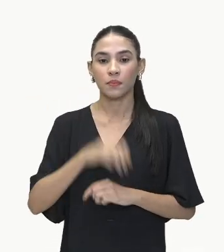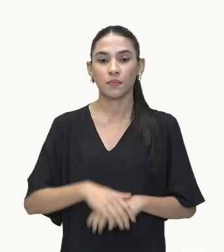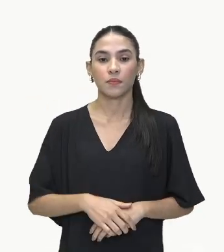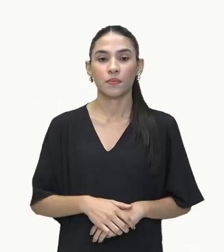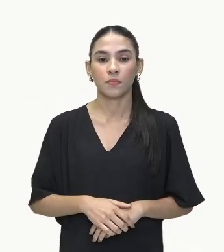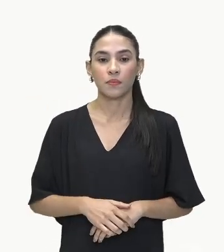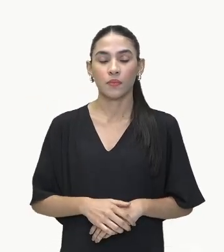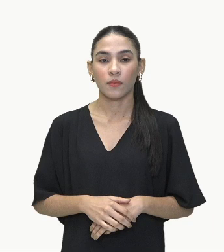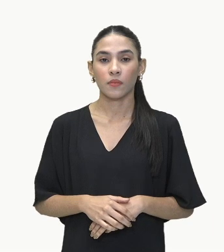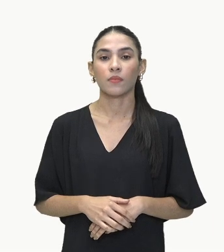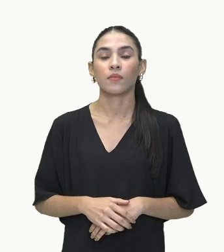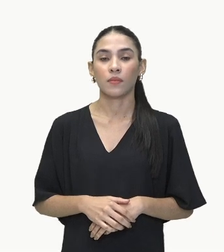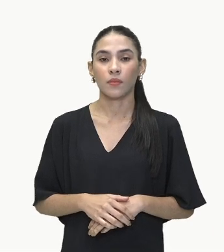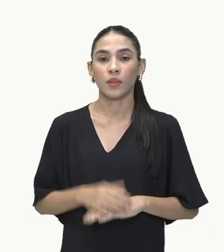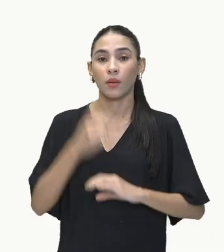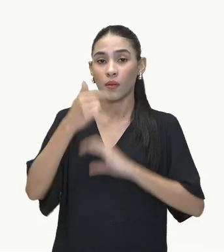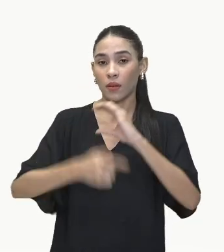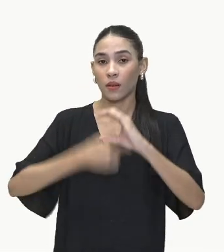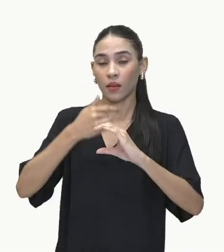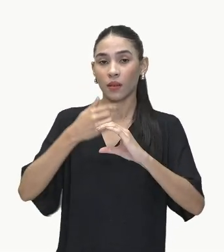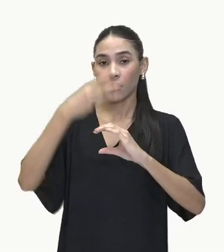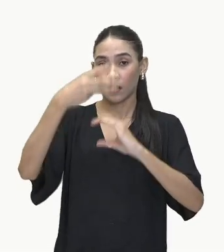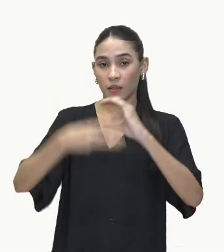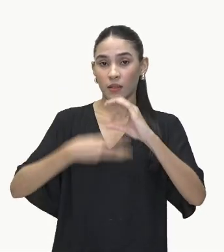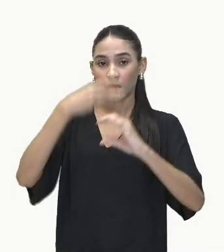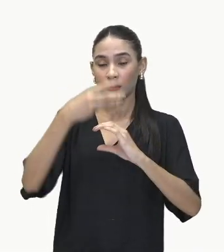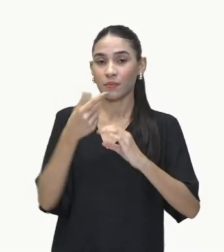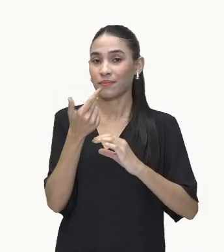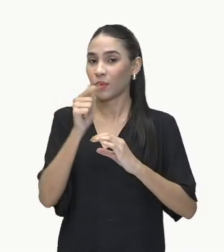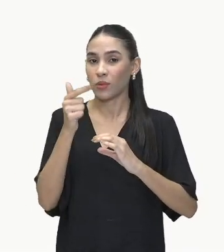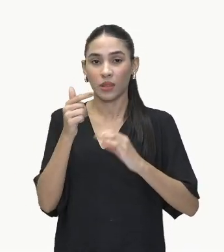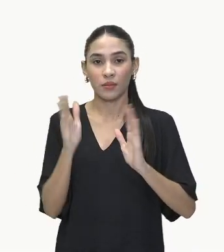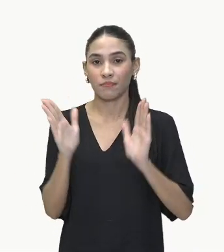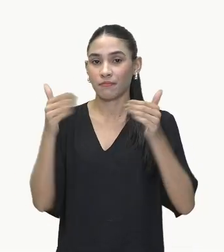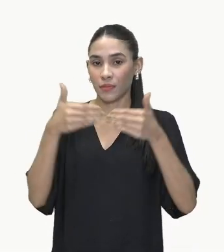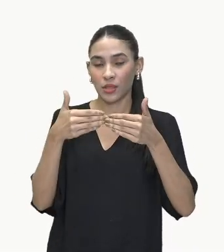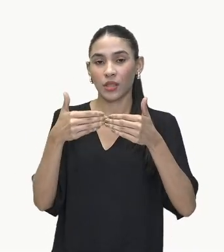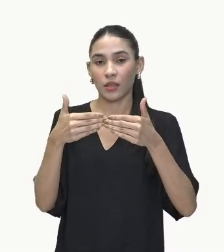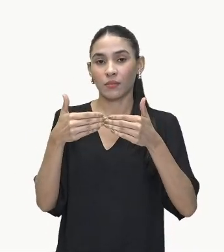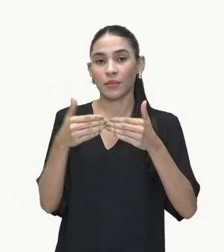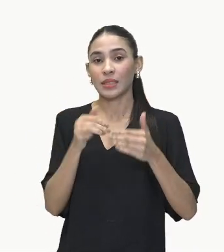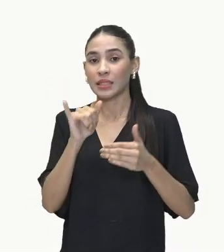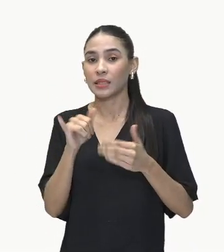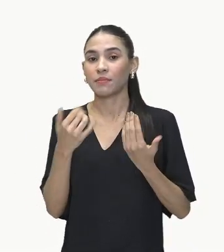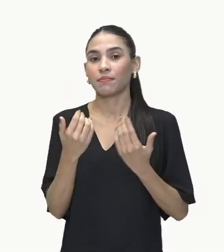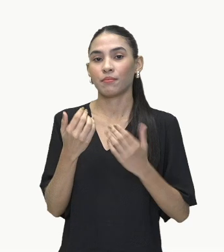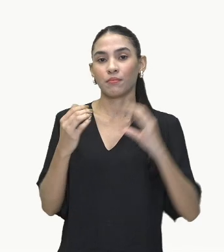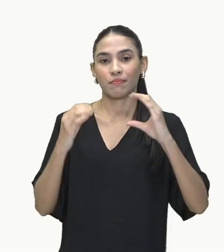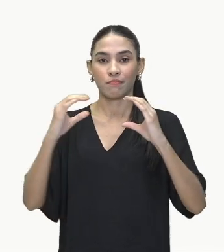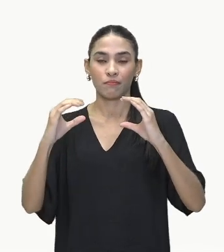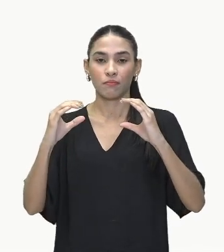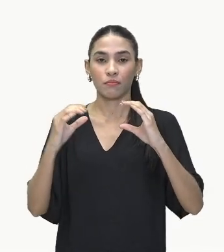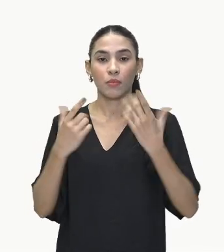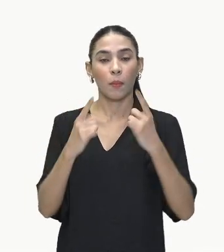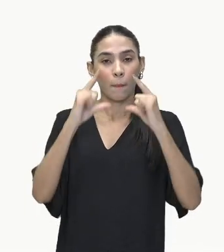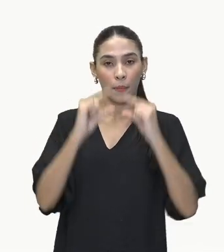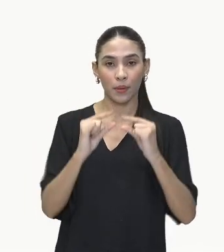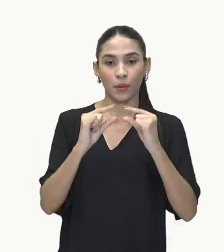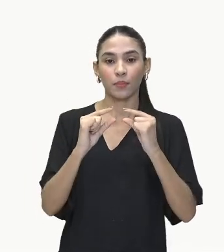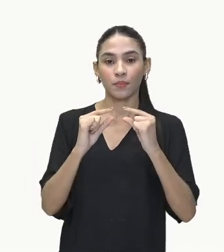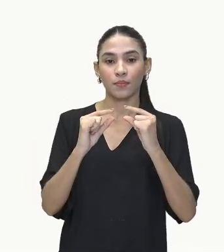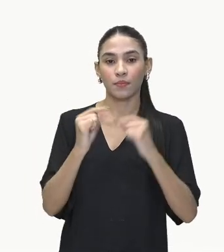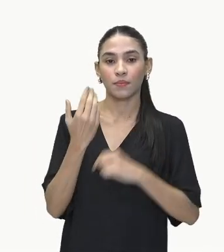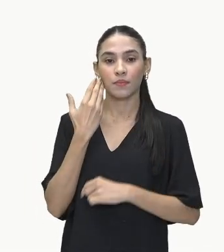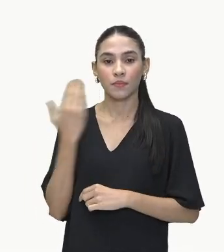com 3 átomos de carbonos. Não tem como fechar uma cadeia carbônica com 2 carbonos. Então, o menor de todos é